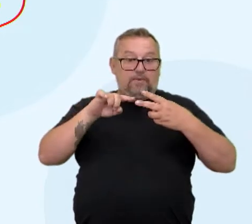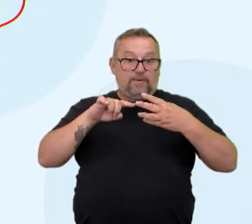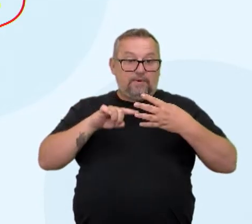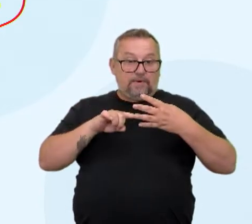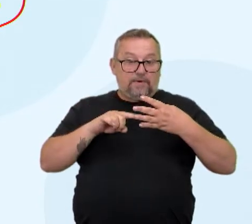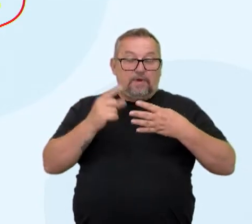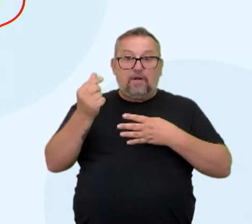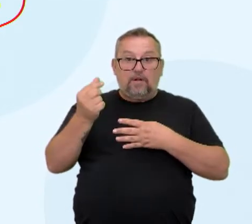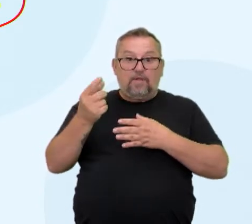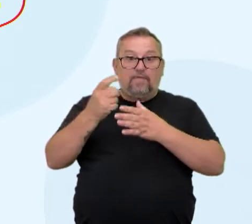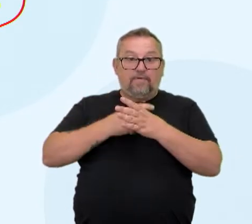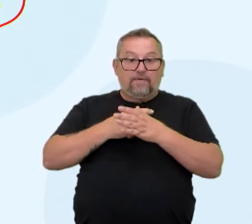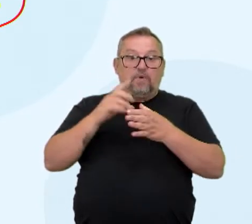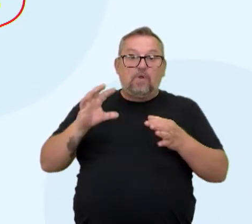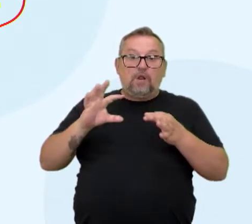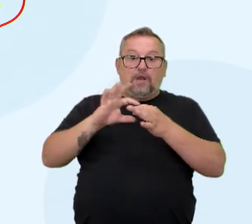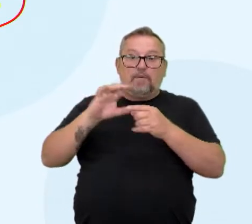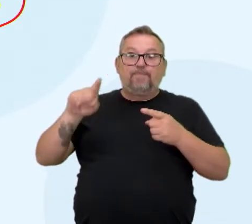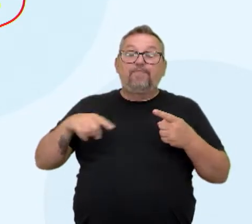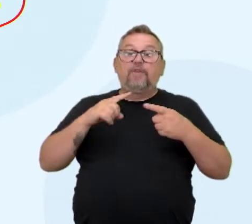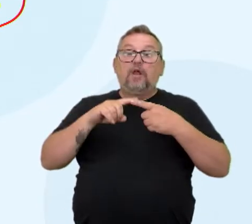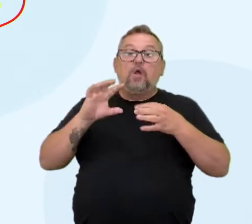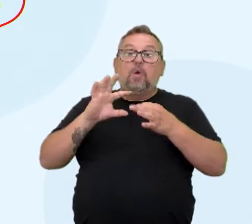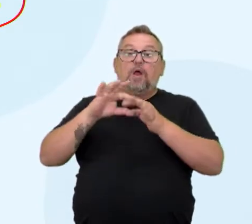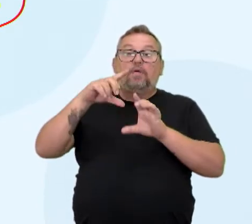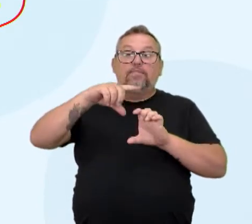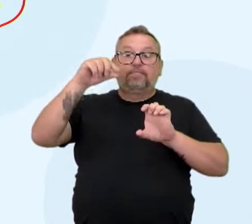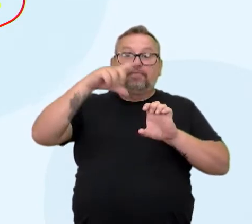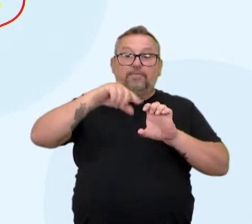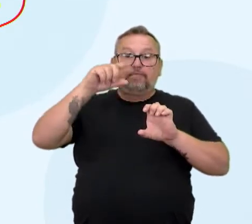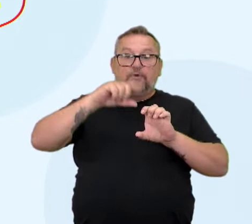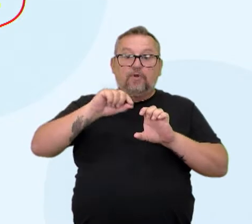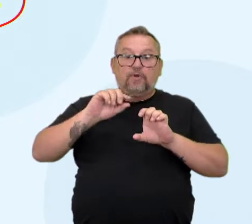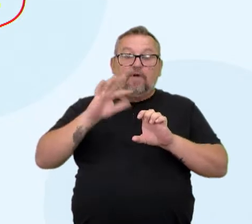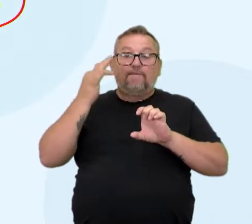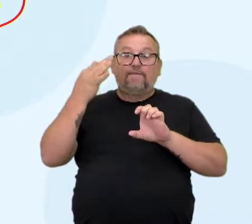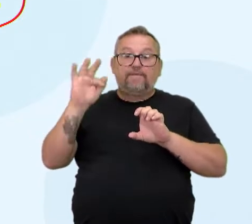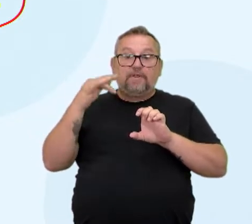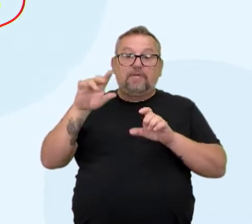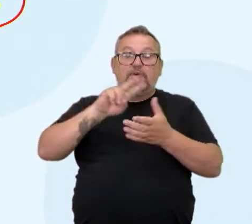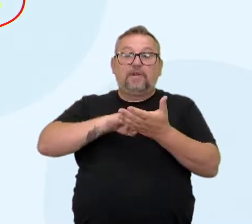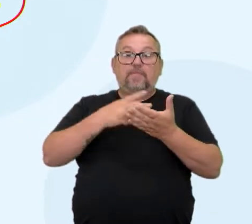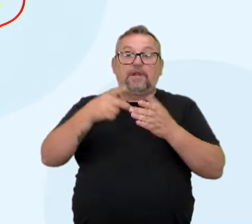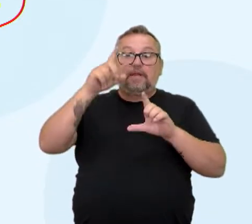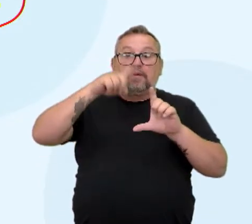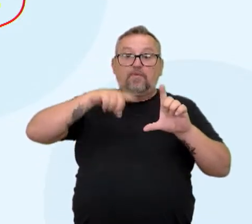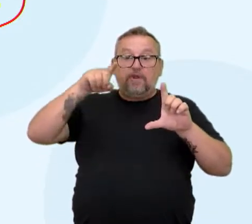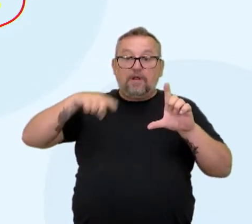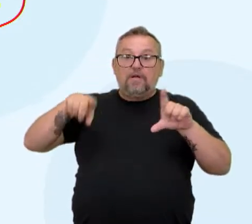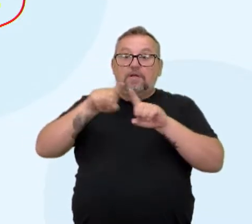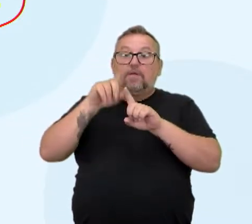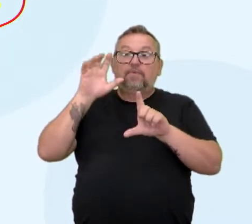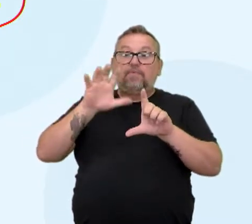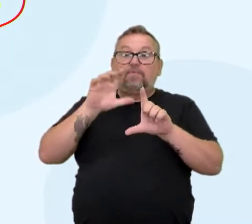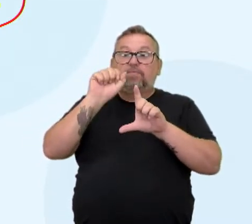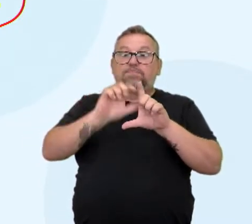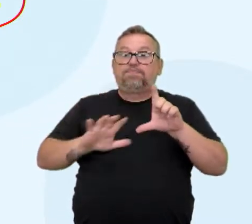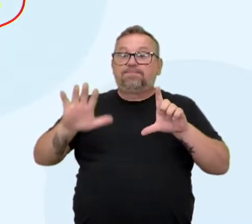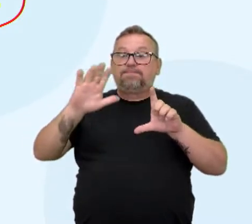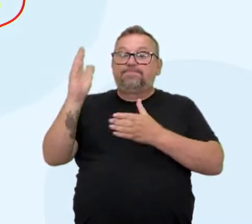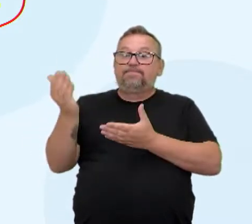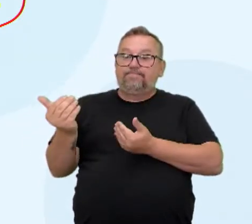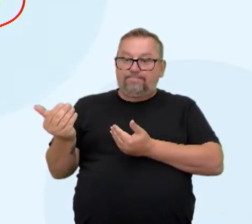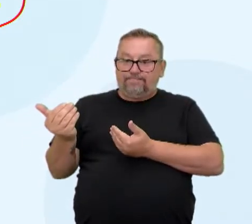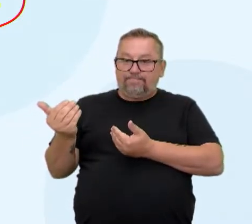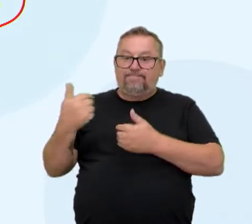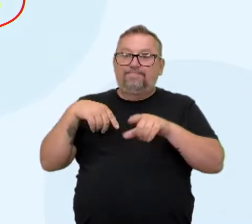Educação Financeira em Conexão, Conexão Empreendedora, Fenômenos Físicos e Interpretação de Gráfico e a influência na mídia dos